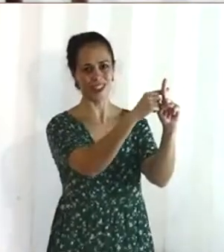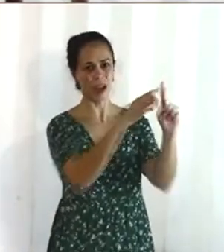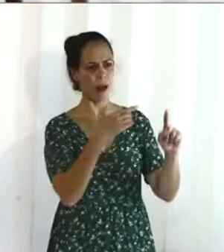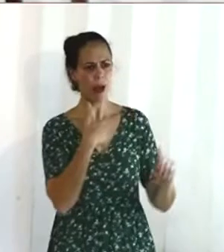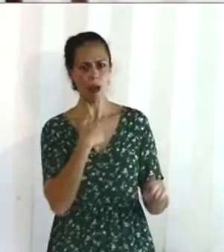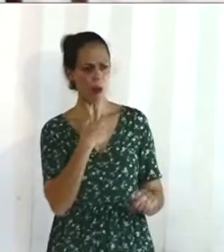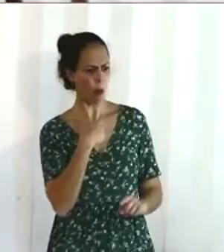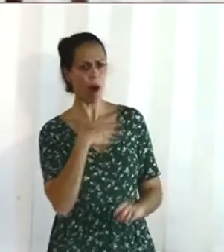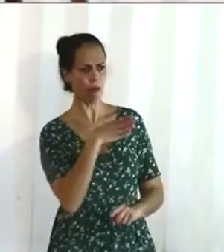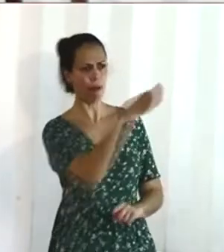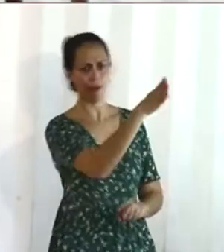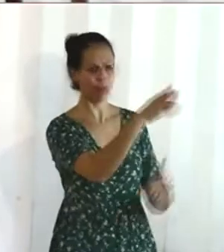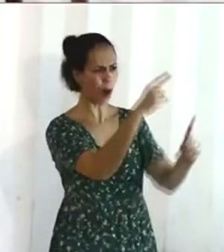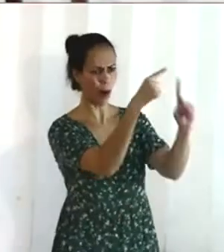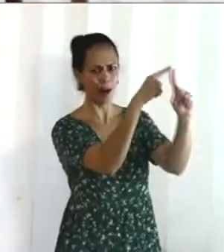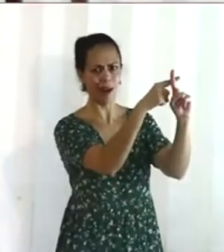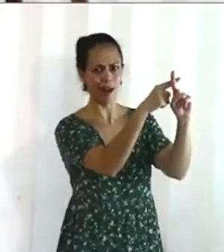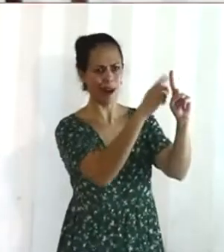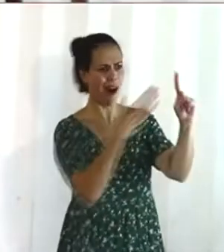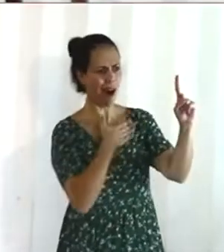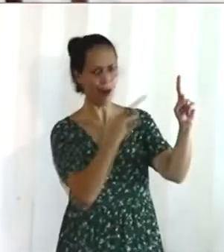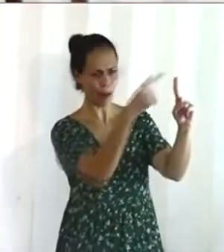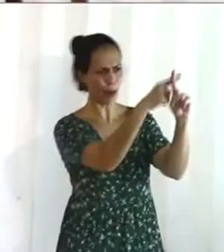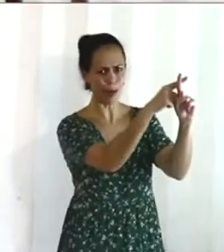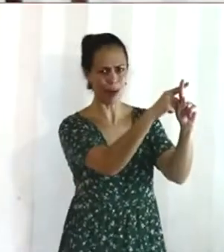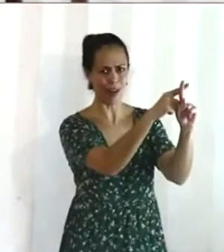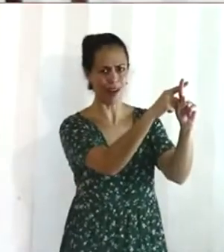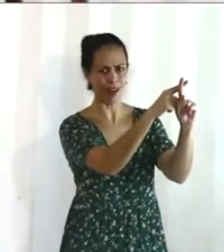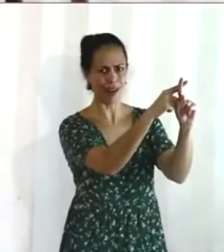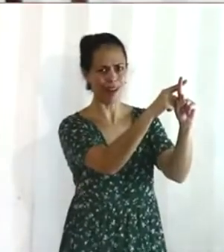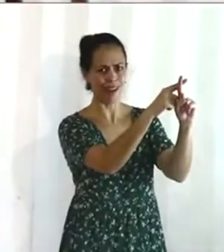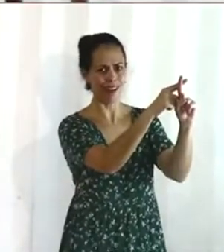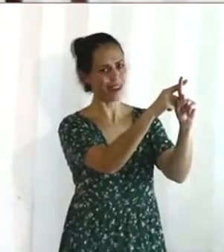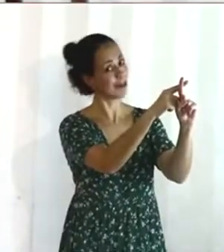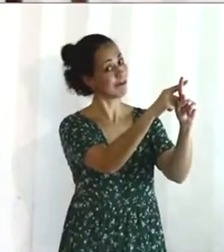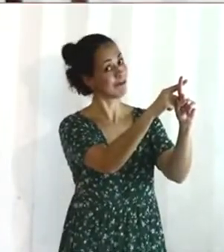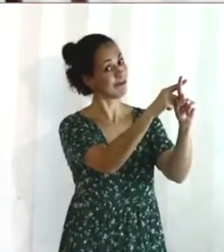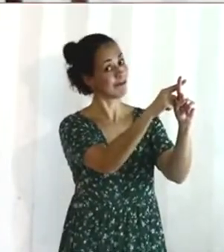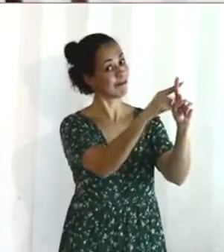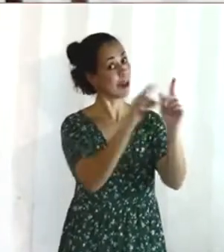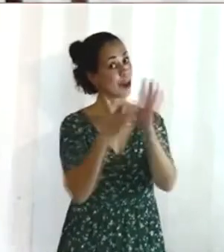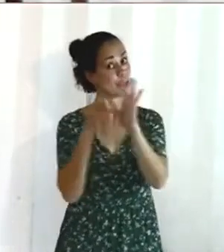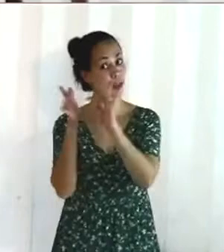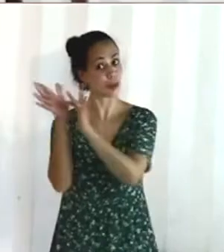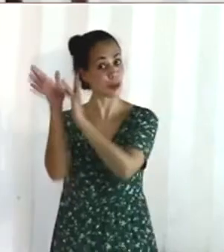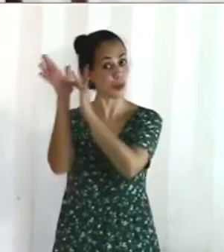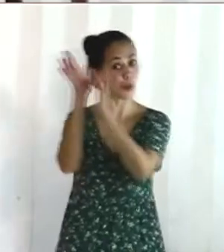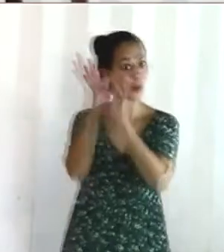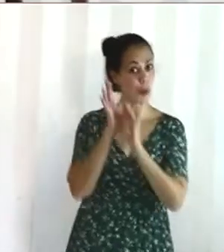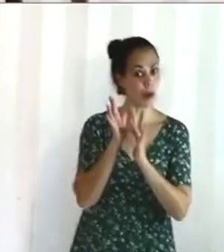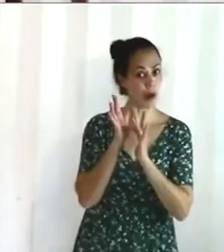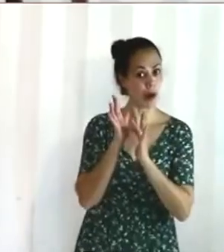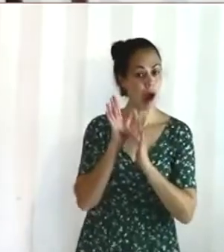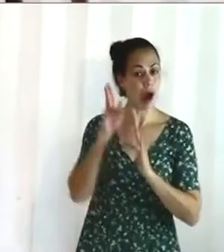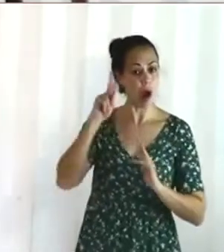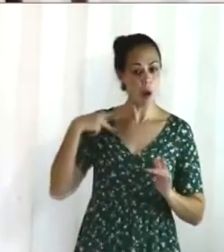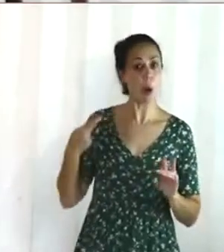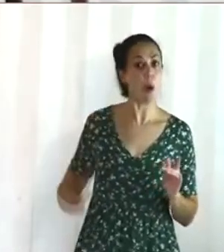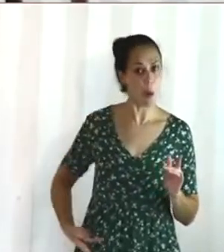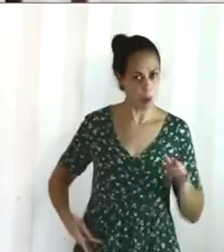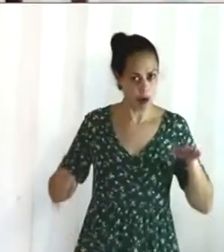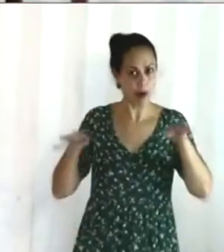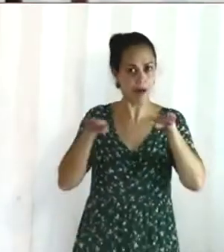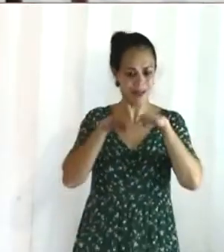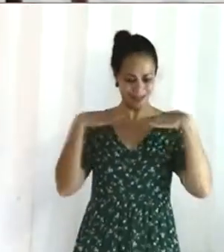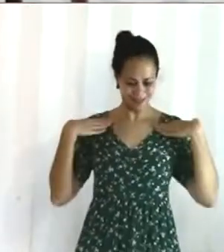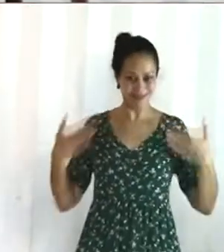crucificado, apenas o corpo humano pode ser crucificado. Por isso que ele precisava ser humano. Ele precisava ser humano, sabe por quê? Porque ele precisava ser